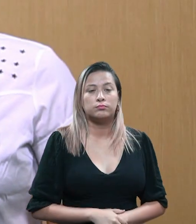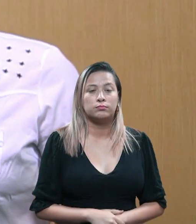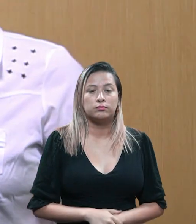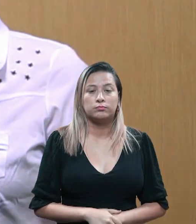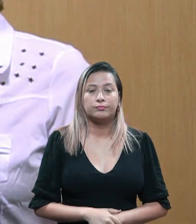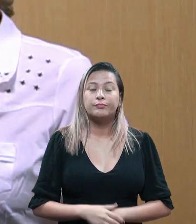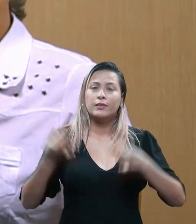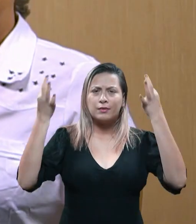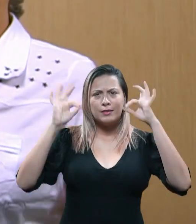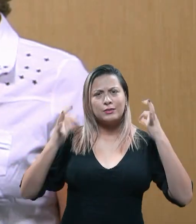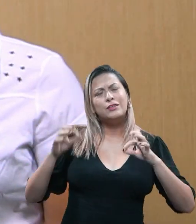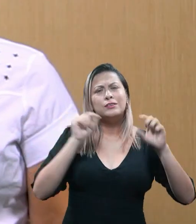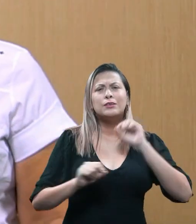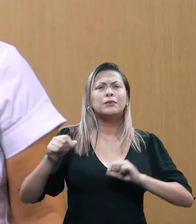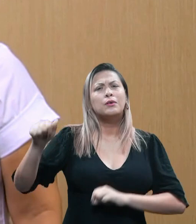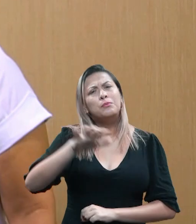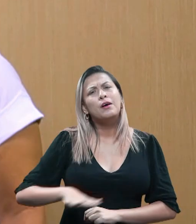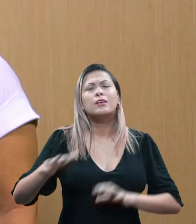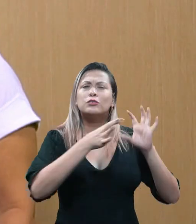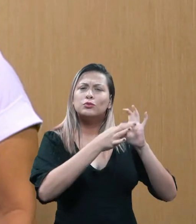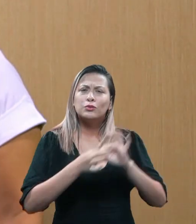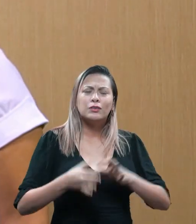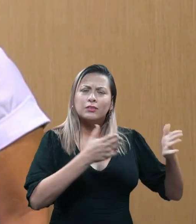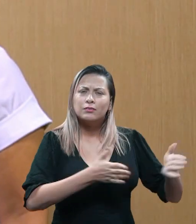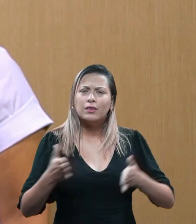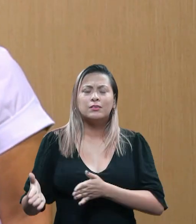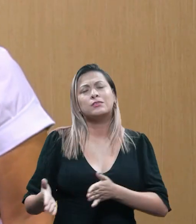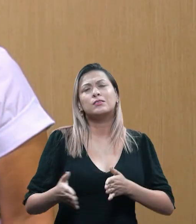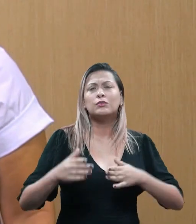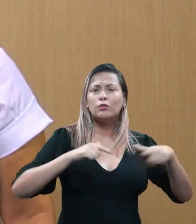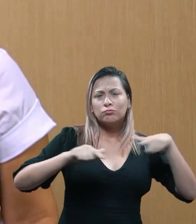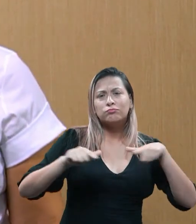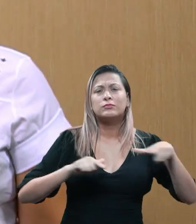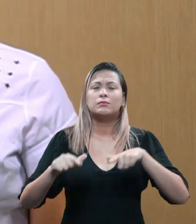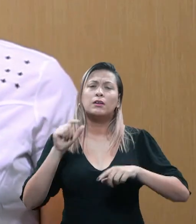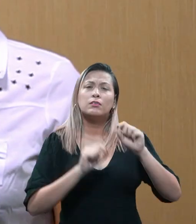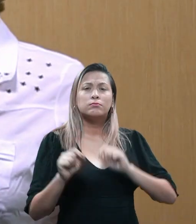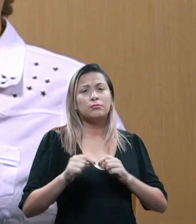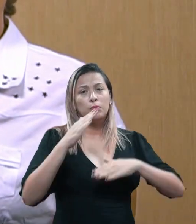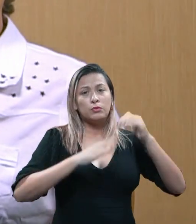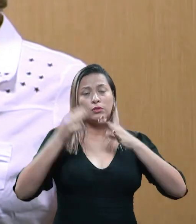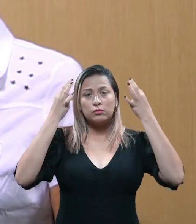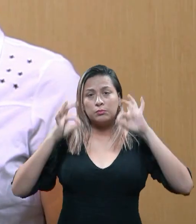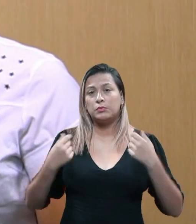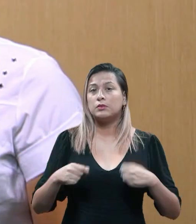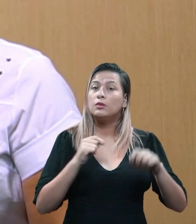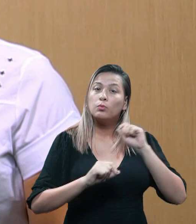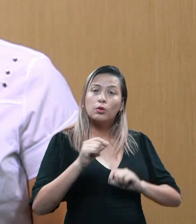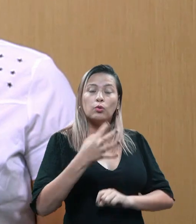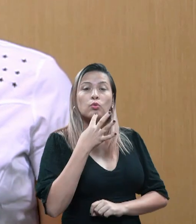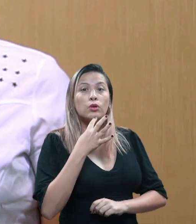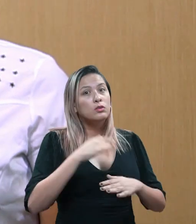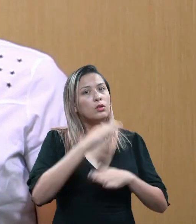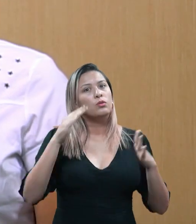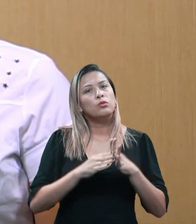A estética é uma área que envolve vários segmentos no mercado de trabalho. A esteticista deve conhecer todos, mas